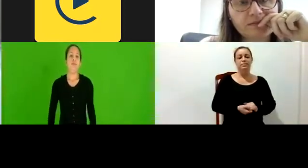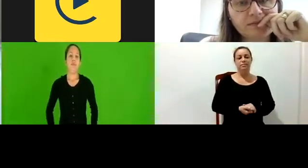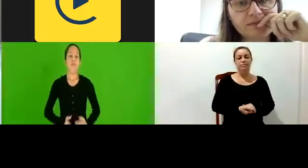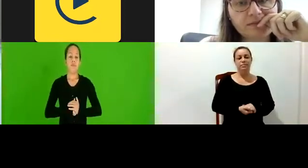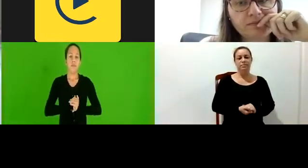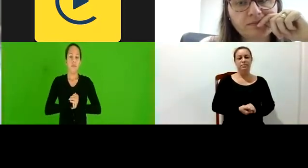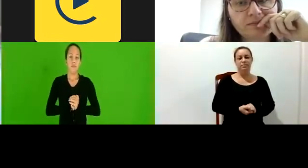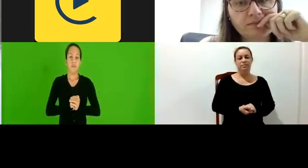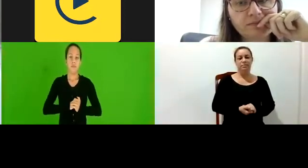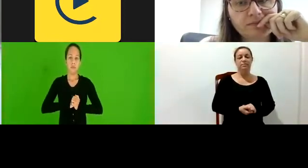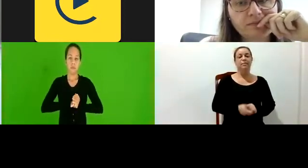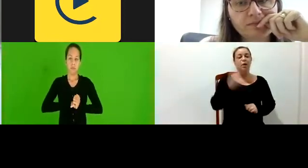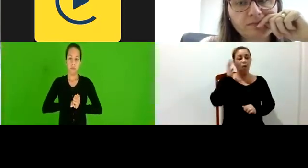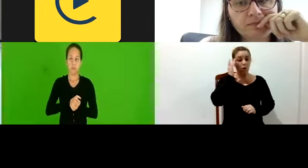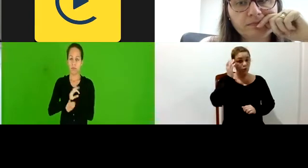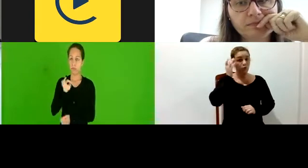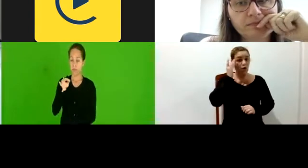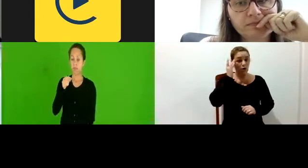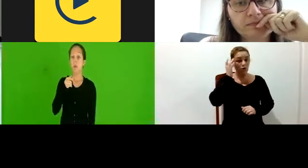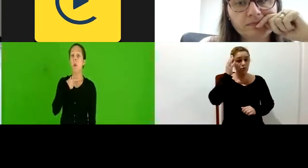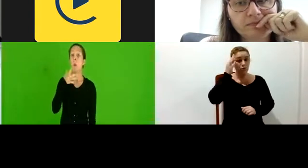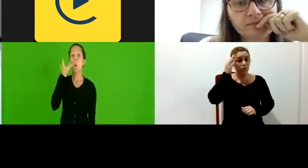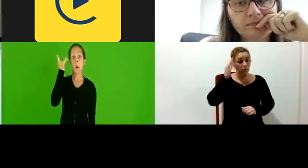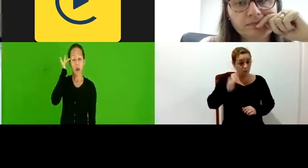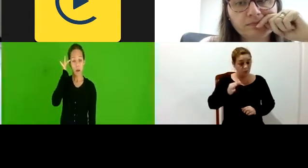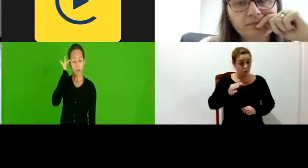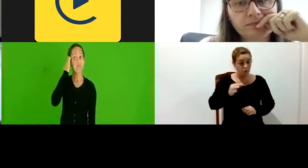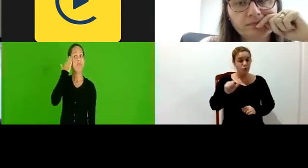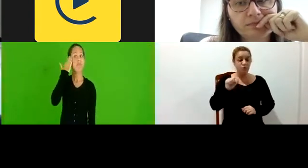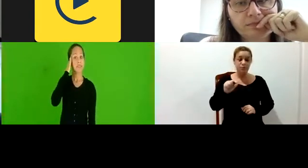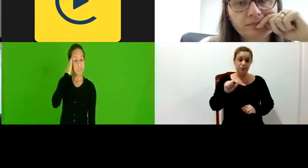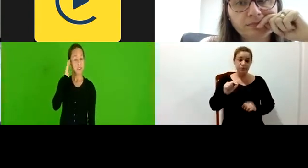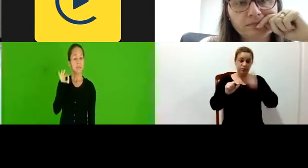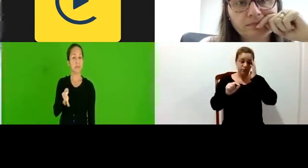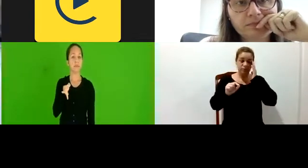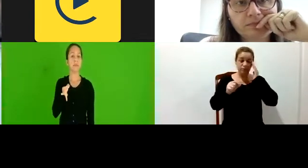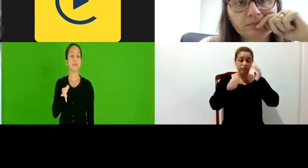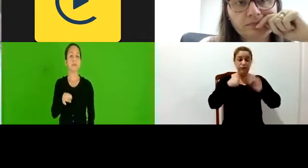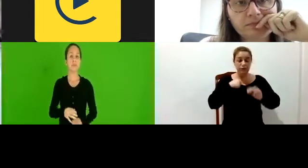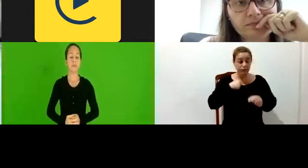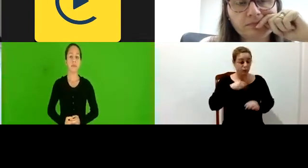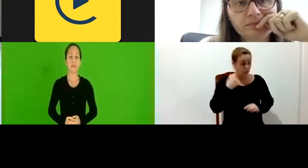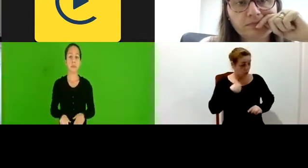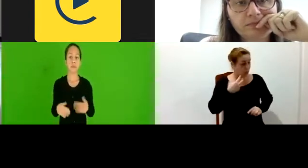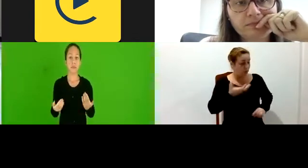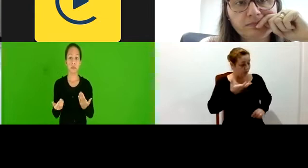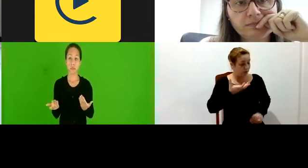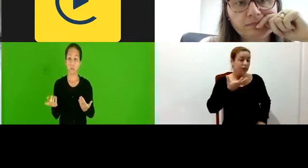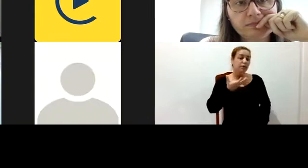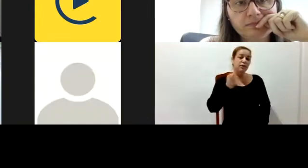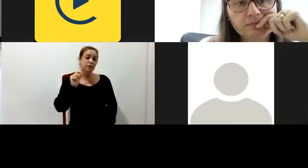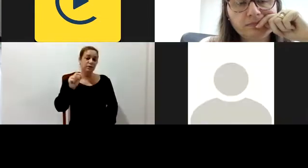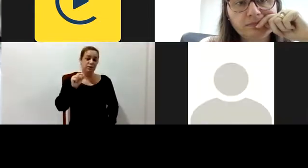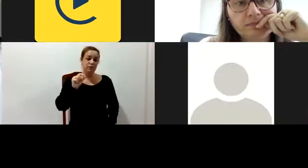Eu acho que eu entendi, né, o que o professor está perguntando. Então, aí a gente pretende assim, né,